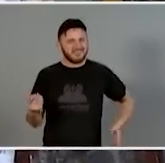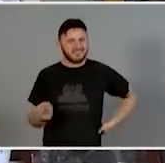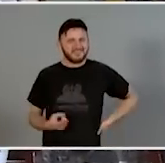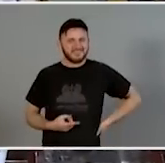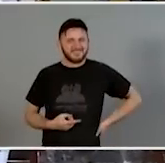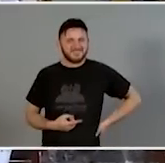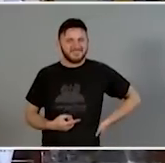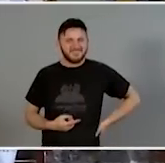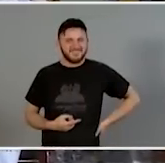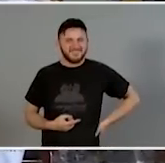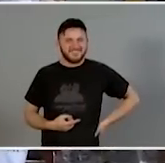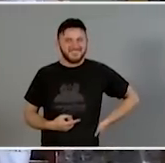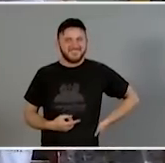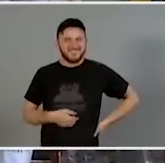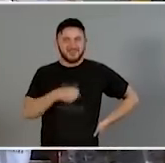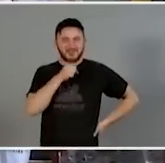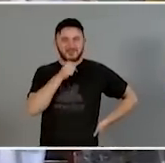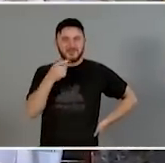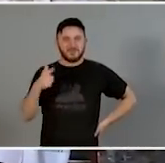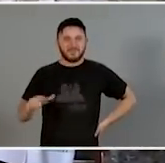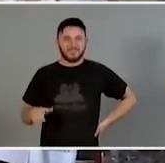Cadê o microfone?